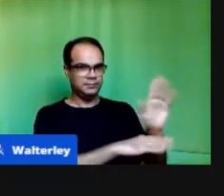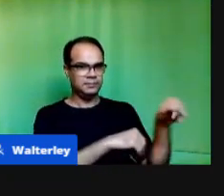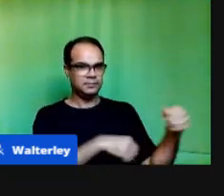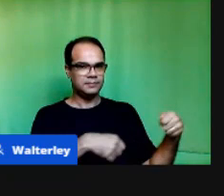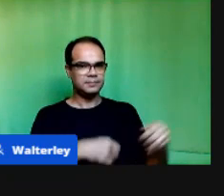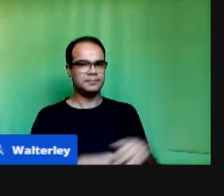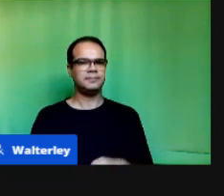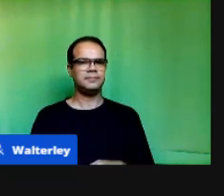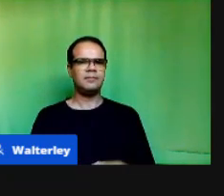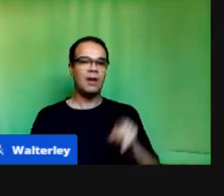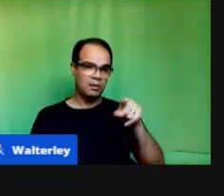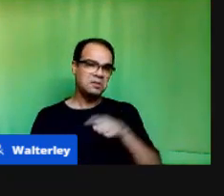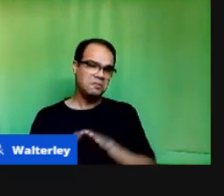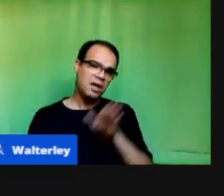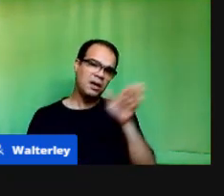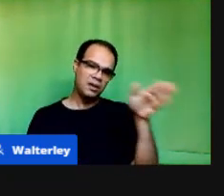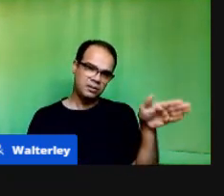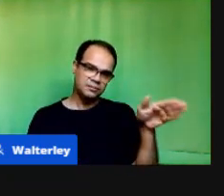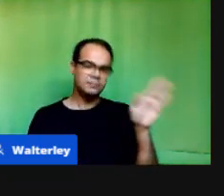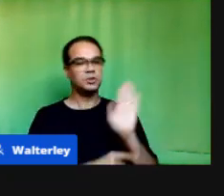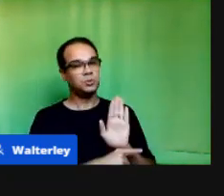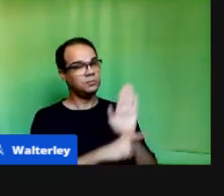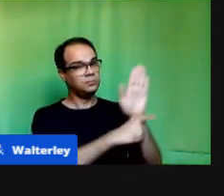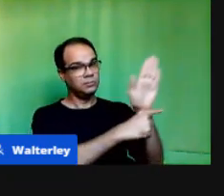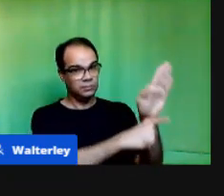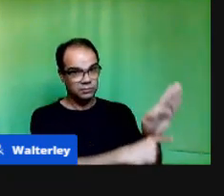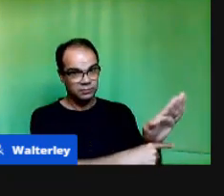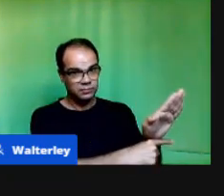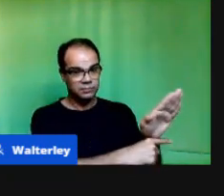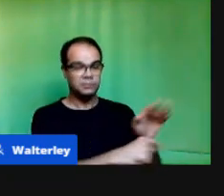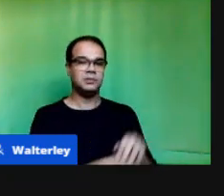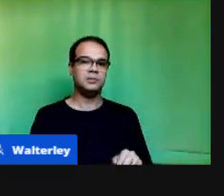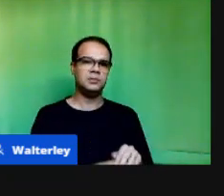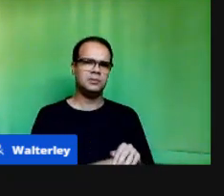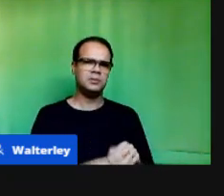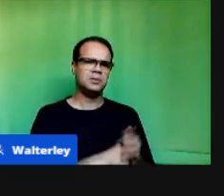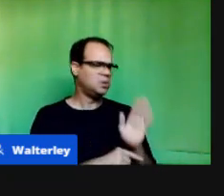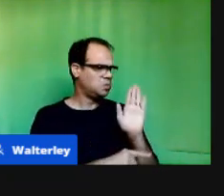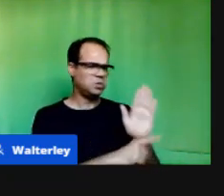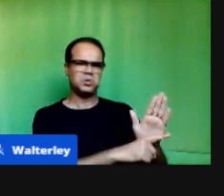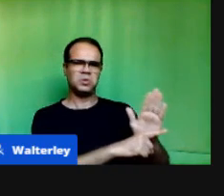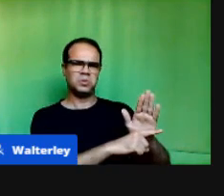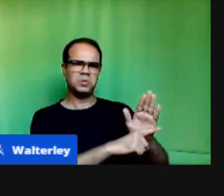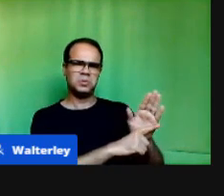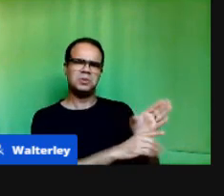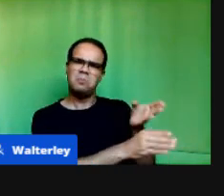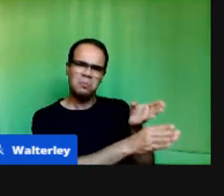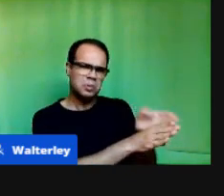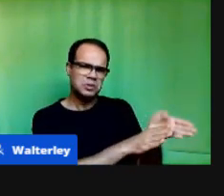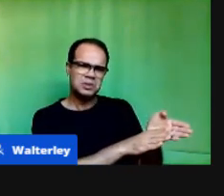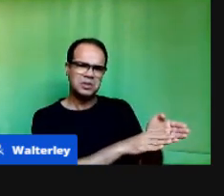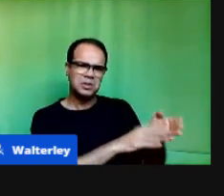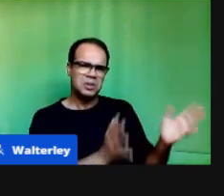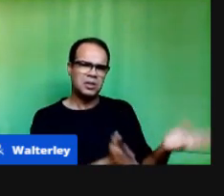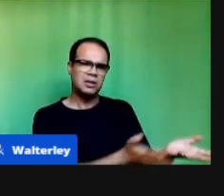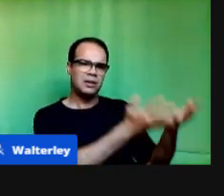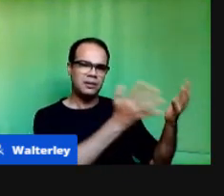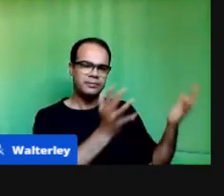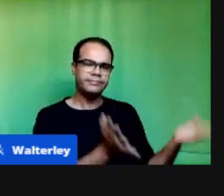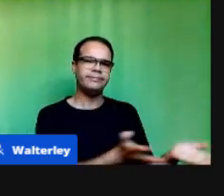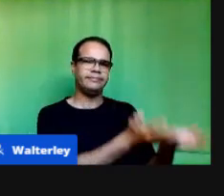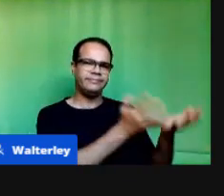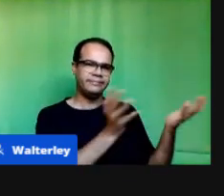aí, beleza, você ajudou essa pessoa. Né? Você tirou ela de um problema, de um buraco, o que seja. O reconhecimento